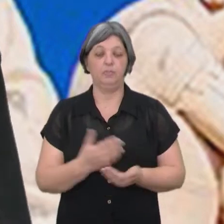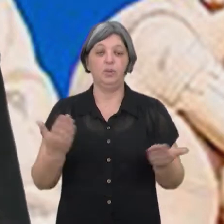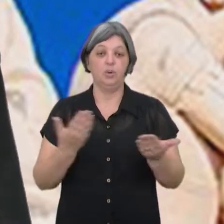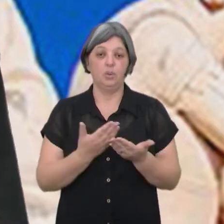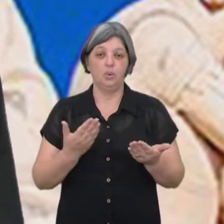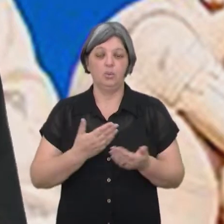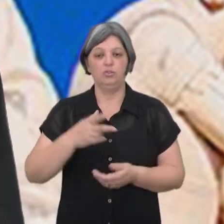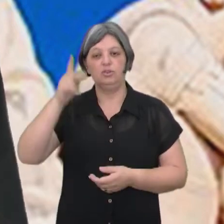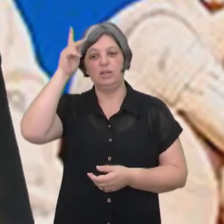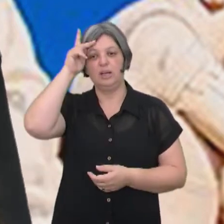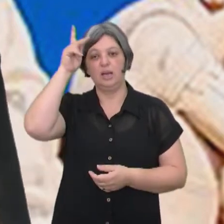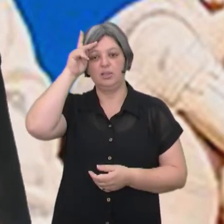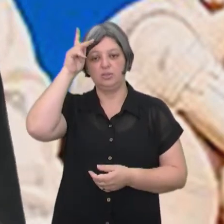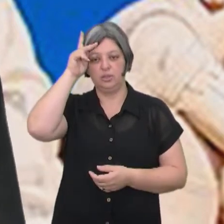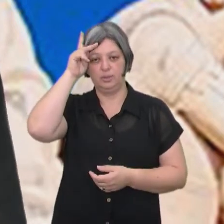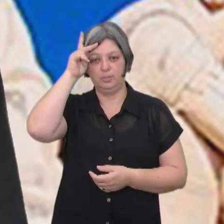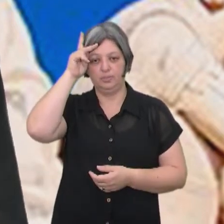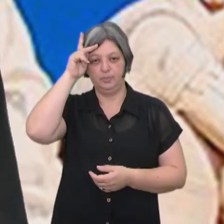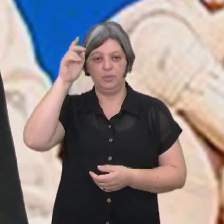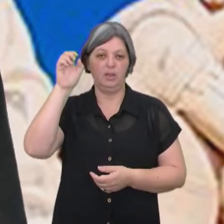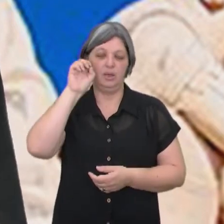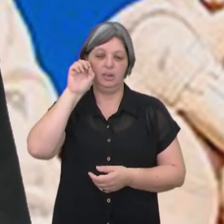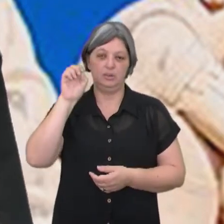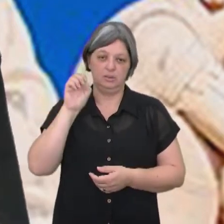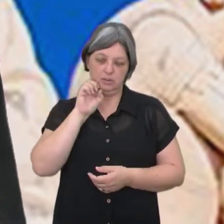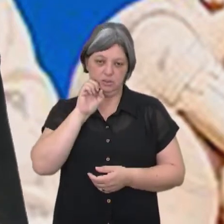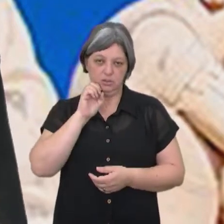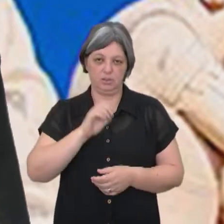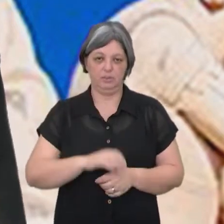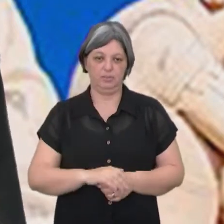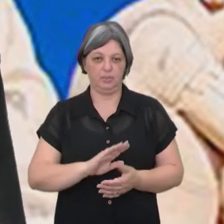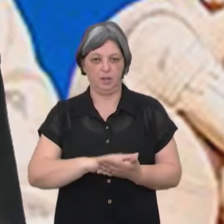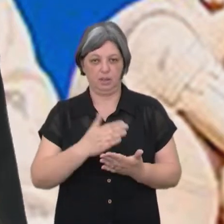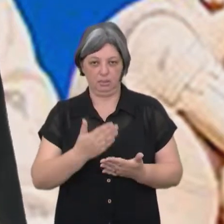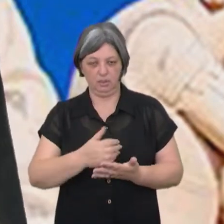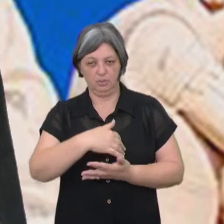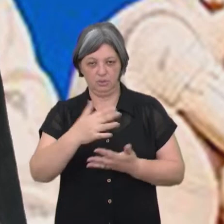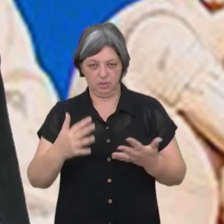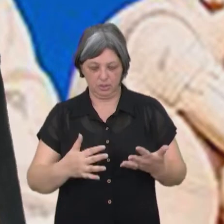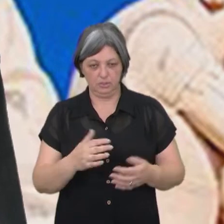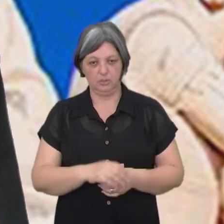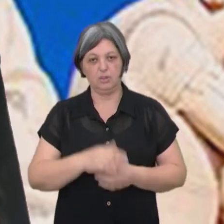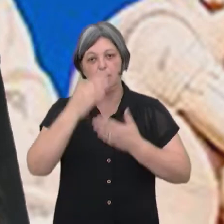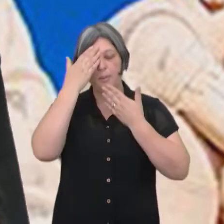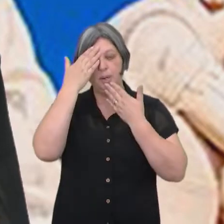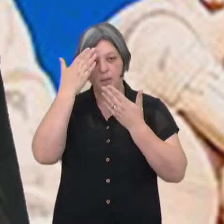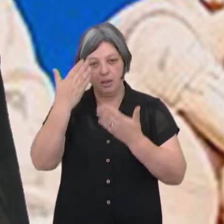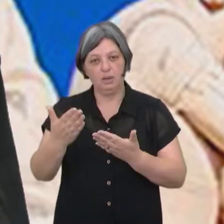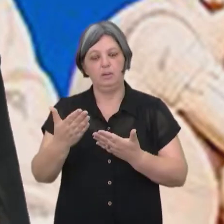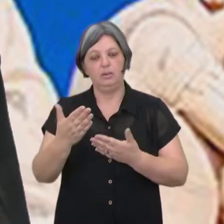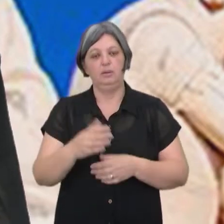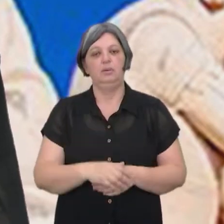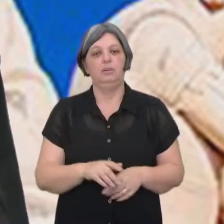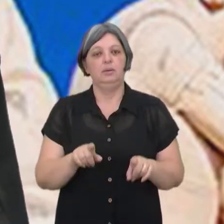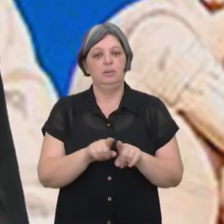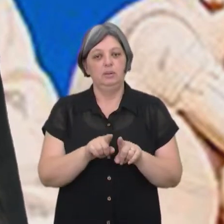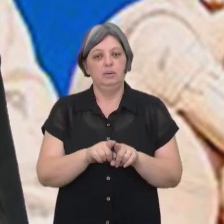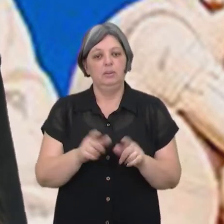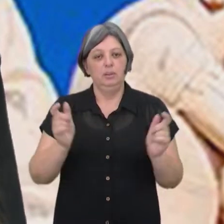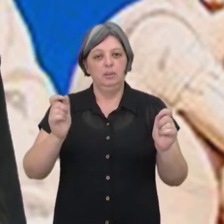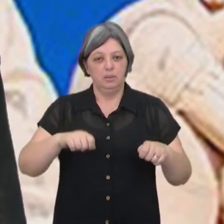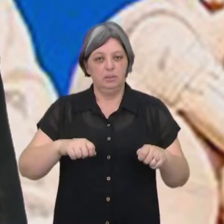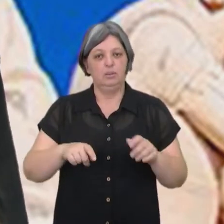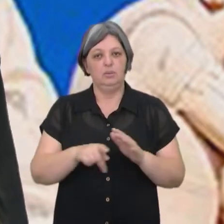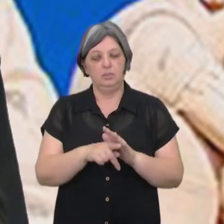está com a Kátia e a Elisângela, então valeu aí, muito obrigado, porque acaba deixando nossa aula muito